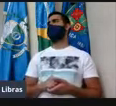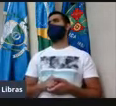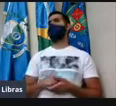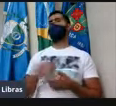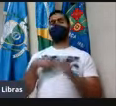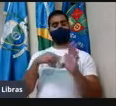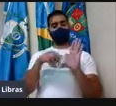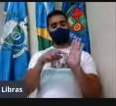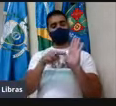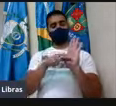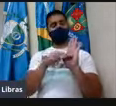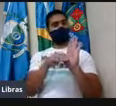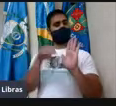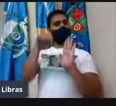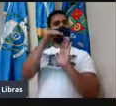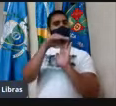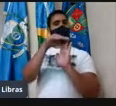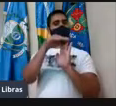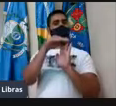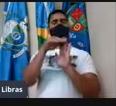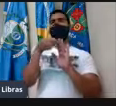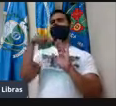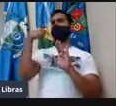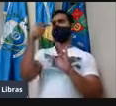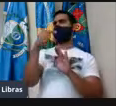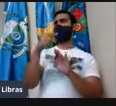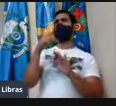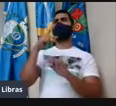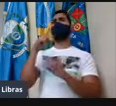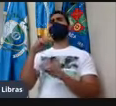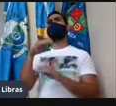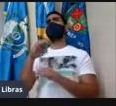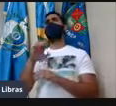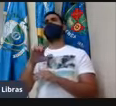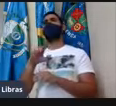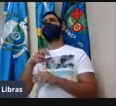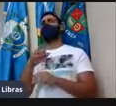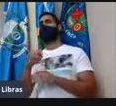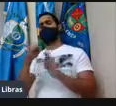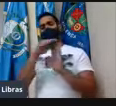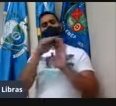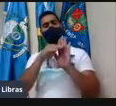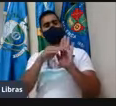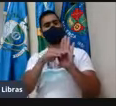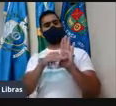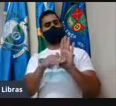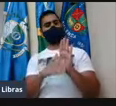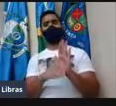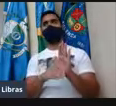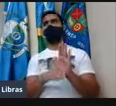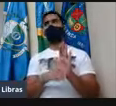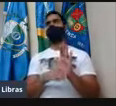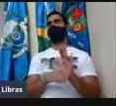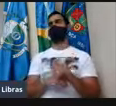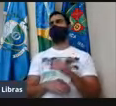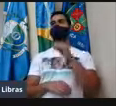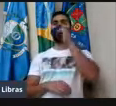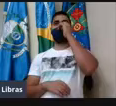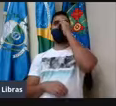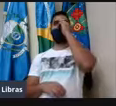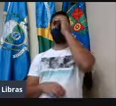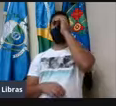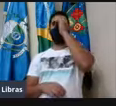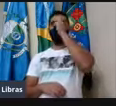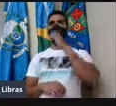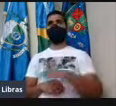passar a palavra para o vereador Marquinho e depois vereador Celcinho, Pedro, eu, Silvio, doutor Saulo, David,